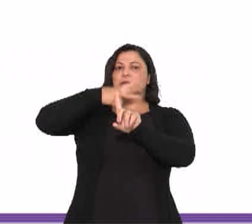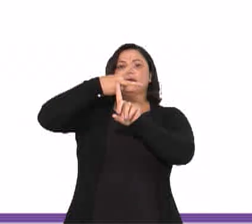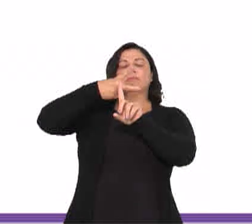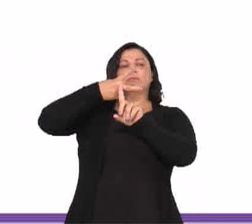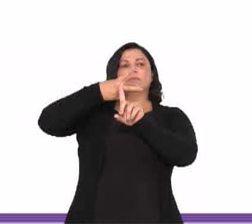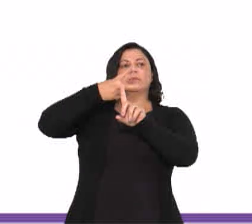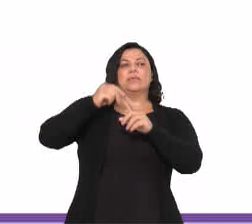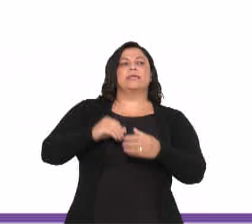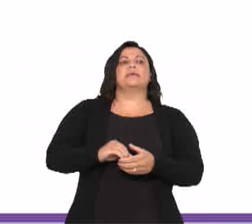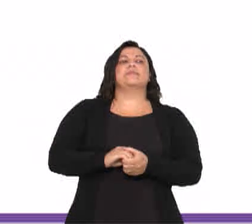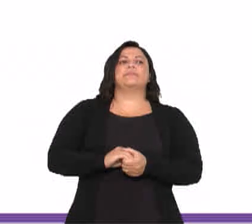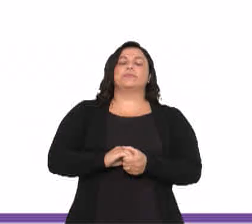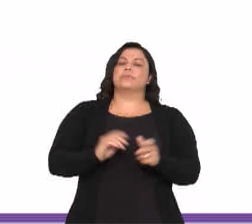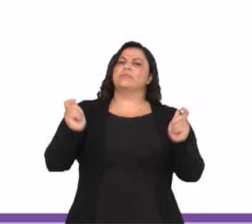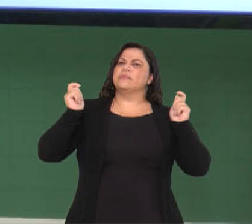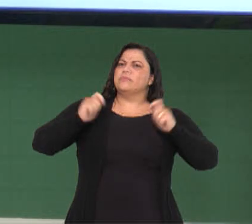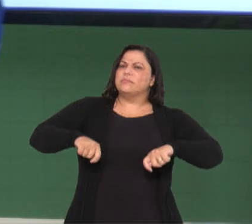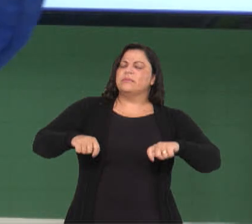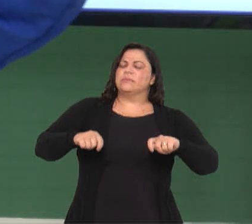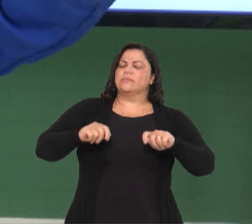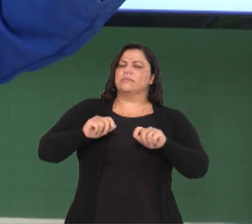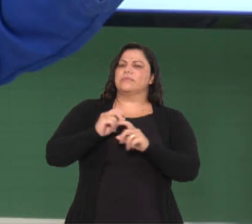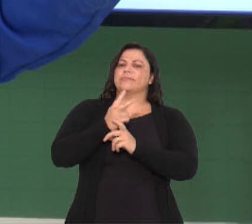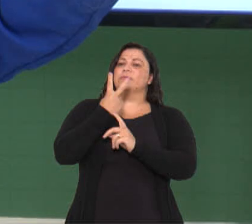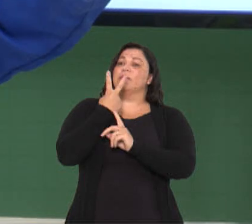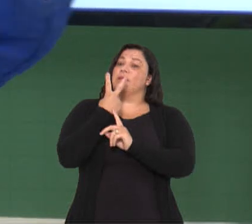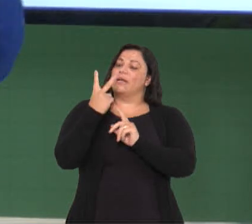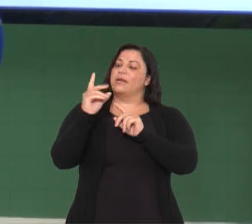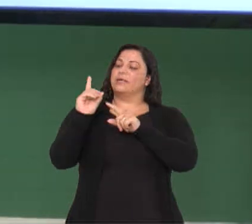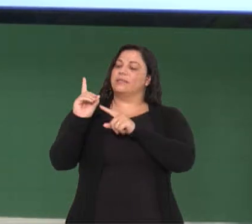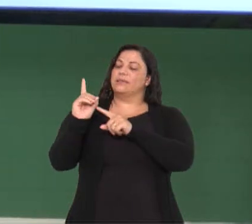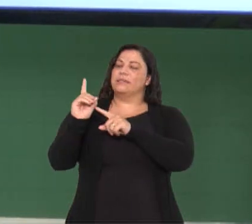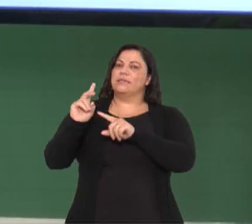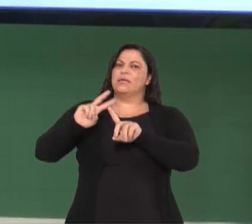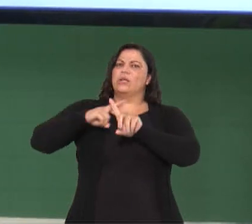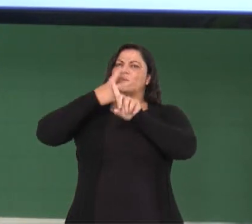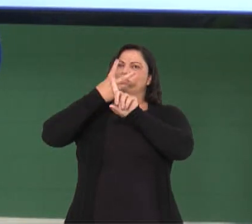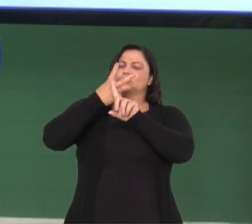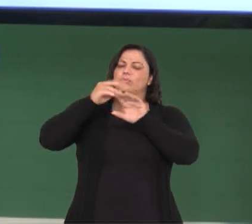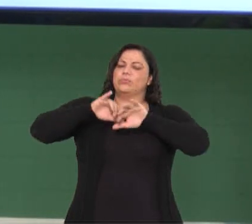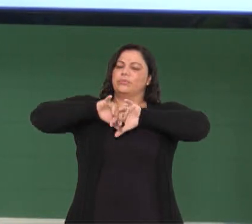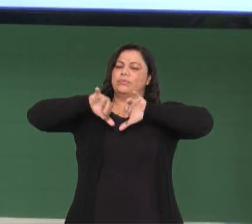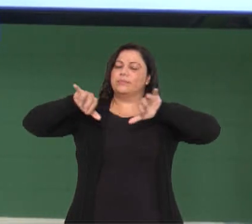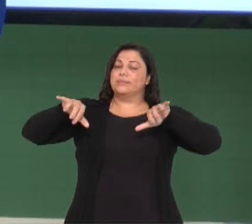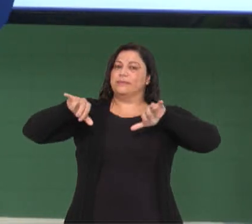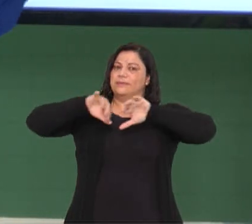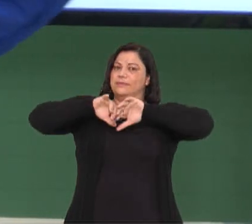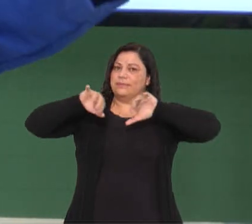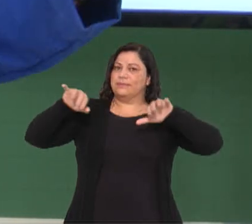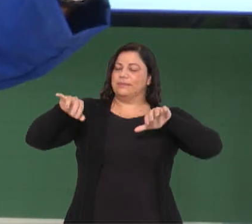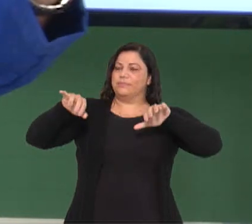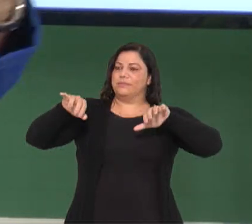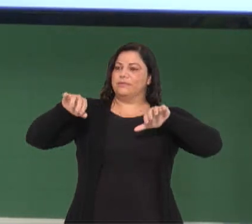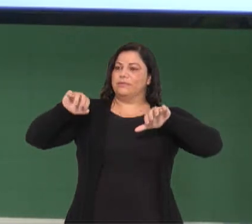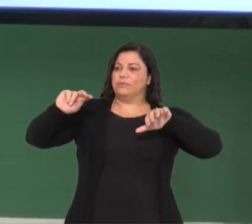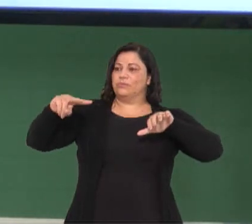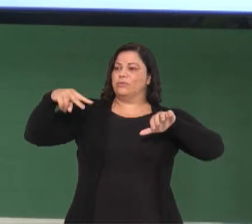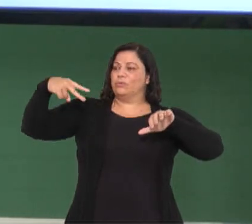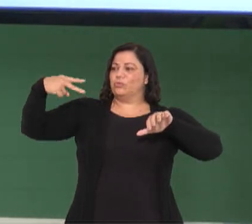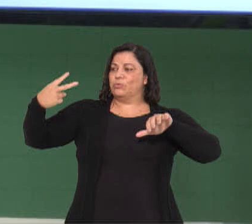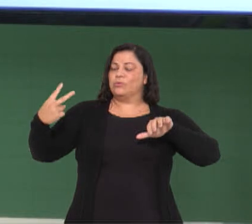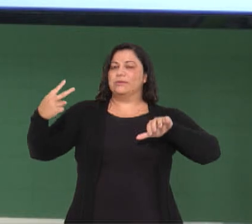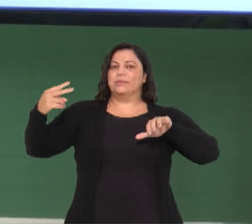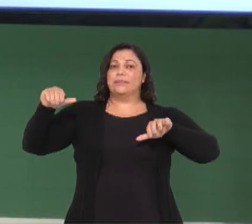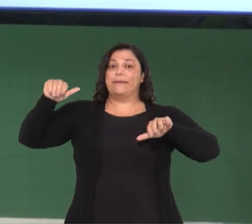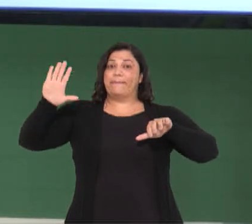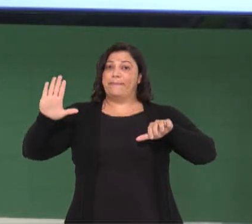cargas, a gente agora duplica a distância entre essas cargas, deixa elas separadas a uma distância 2 vezes maior, e